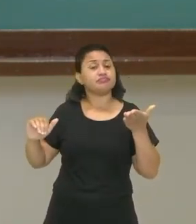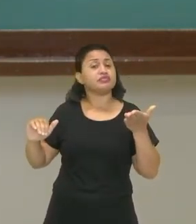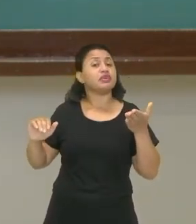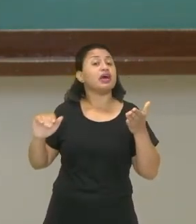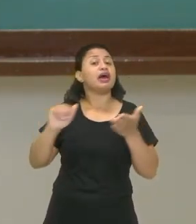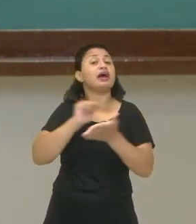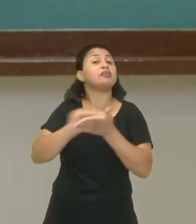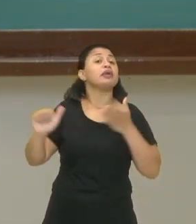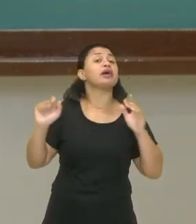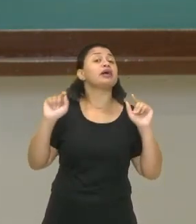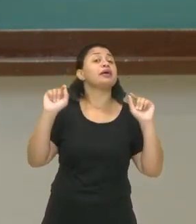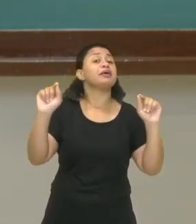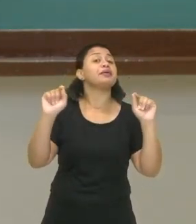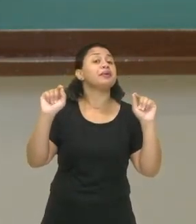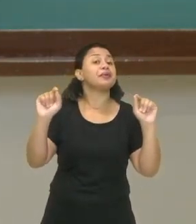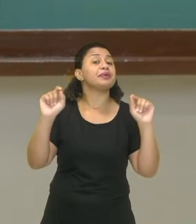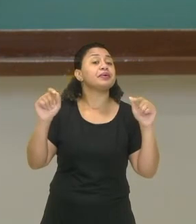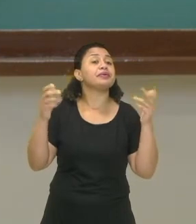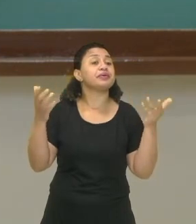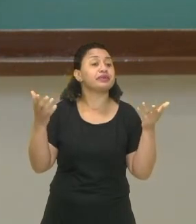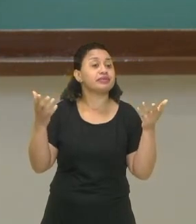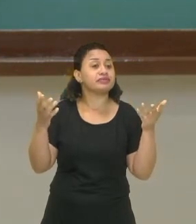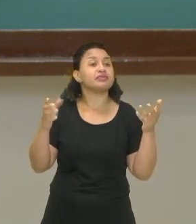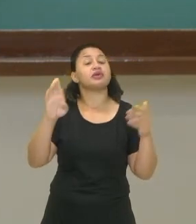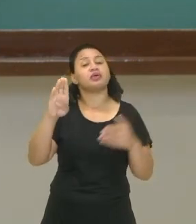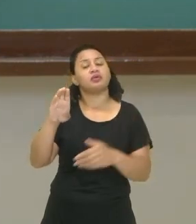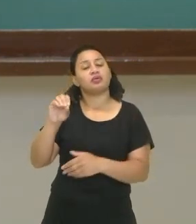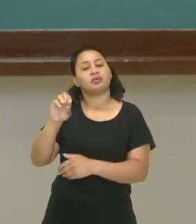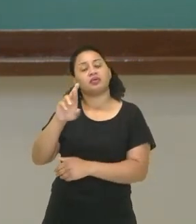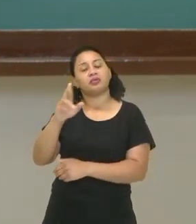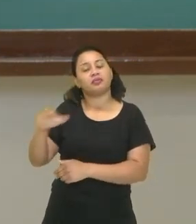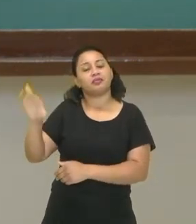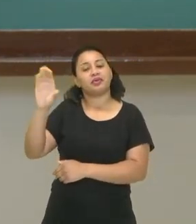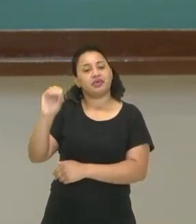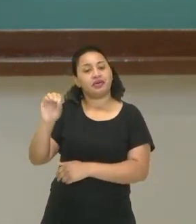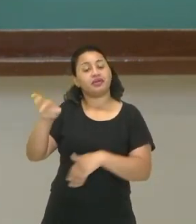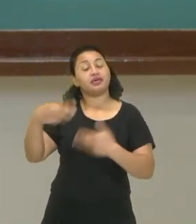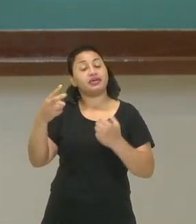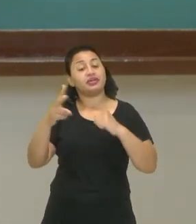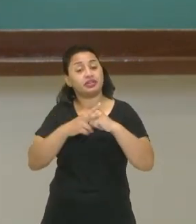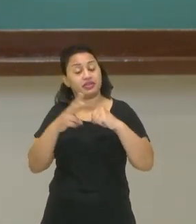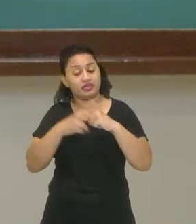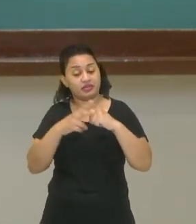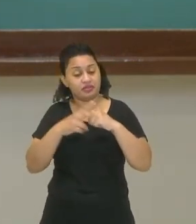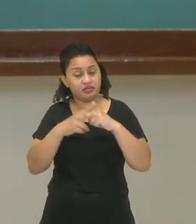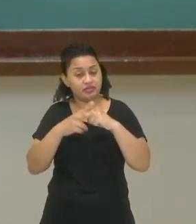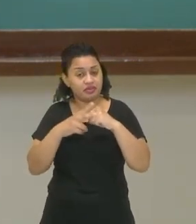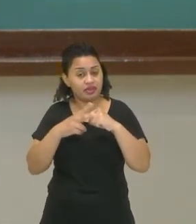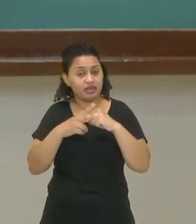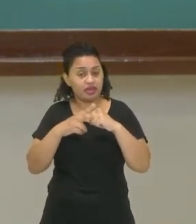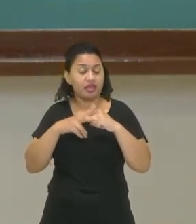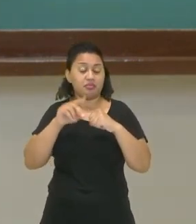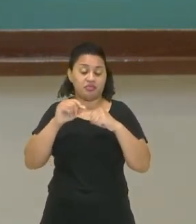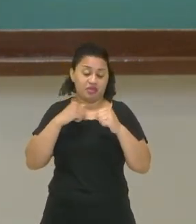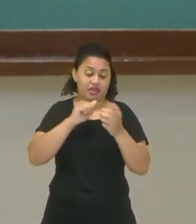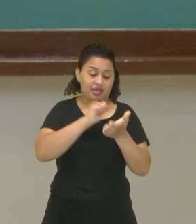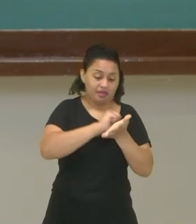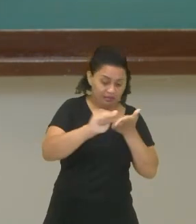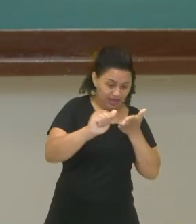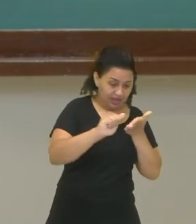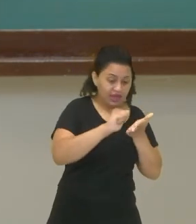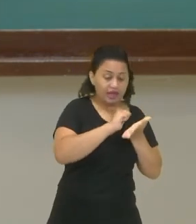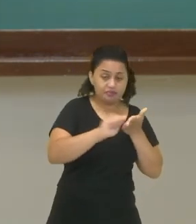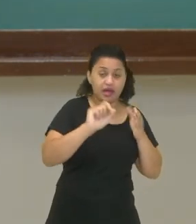Apaga o quê? Este borrão. Então, o verbo transitivo direto, quem apaga, apaga